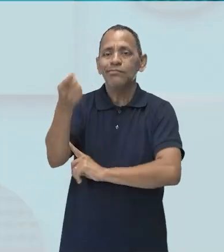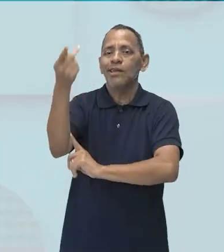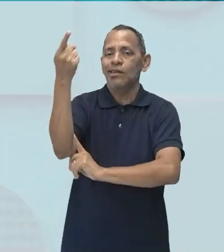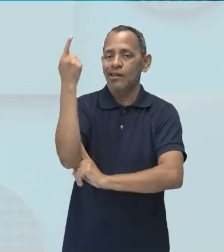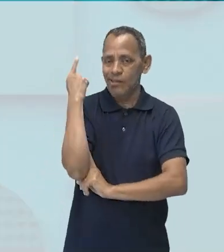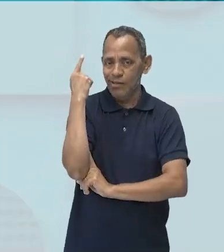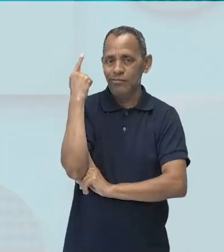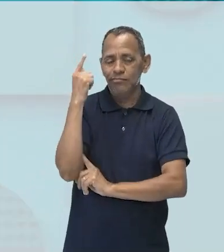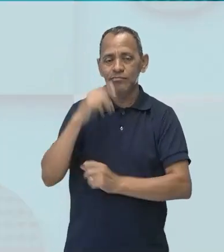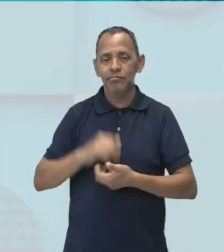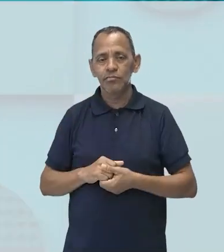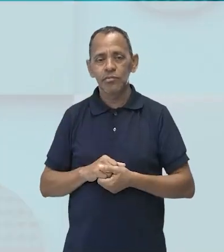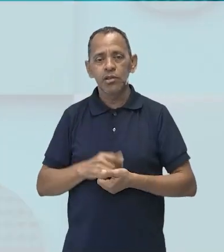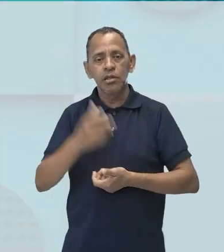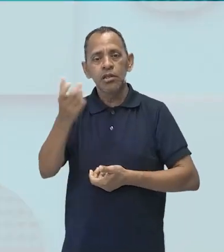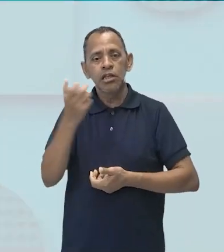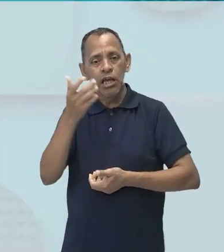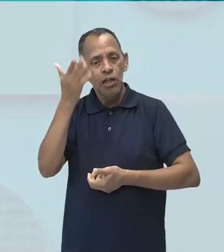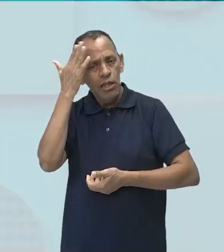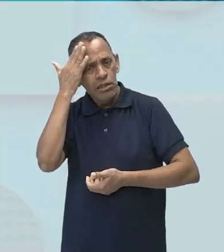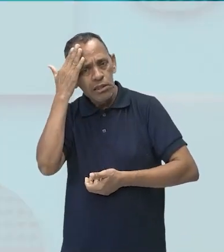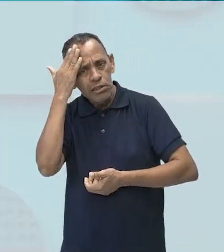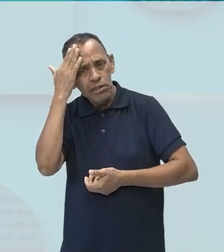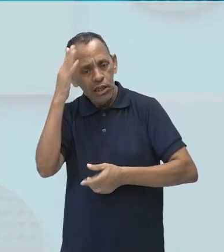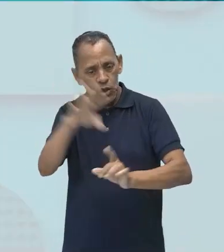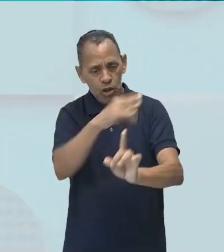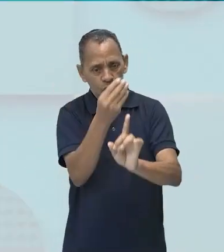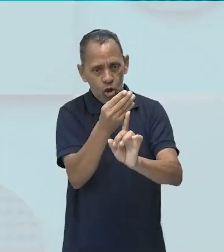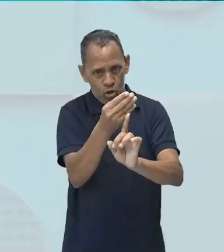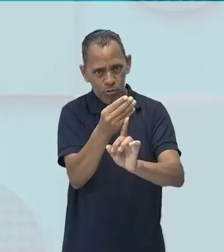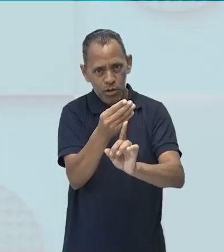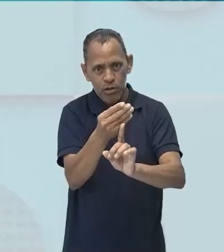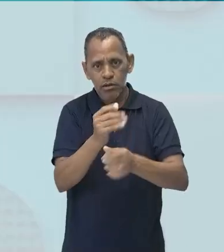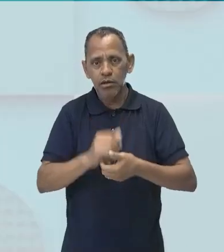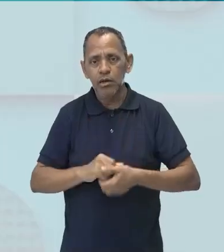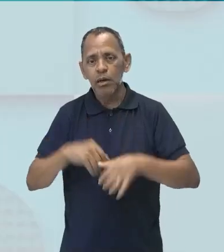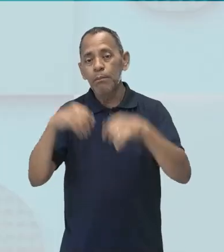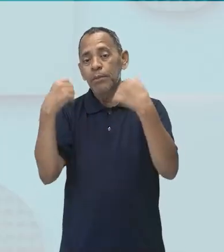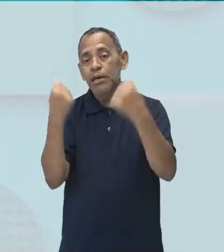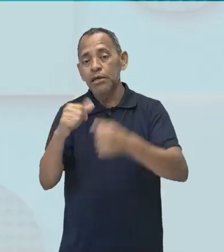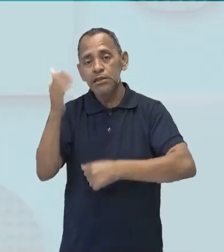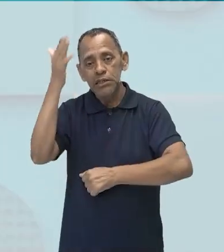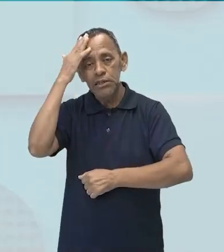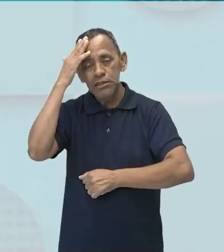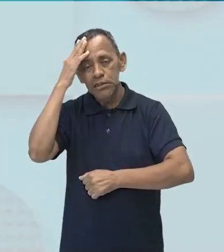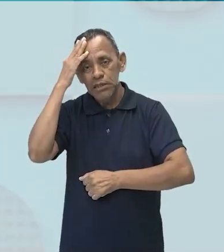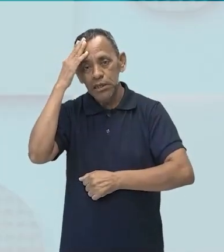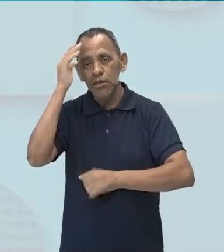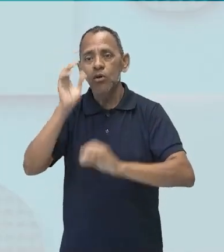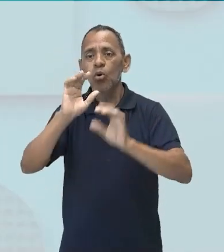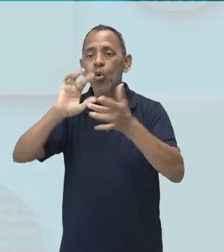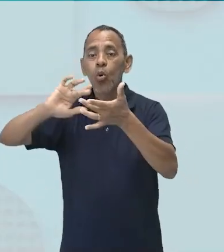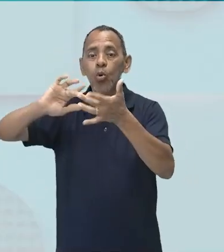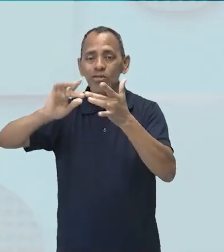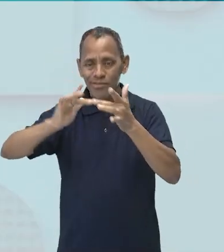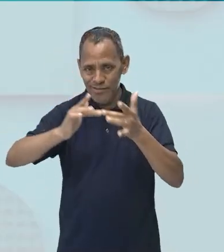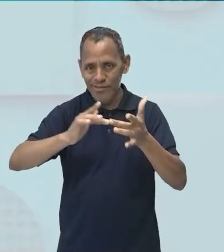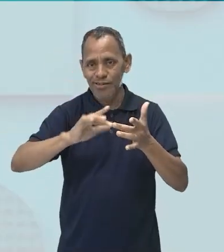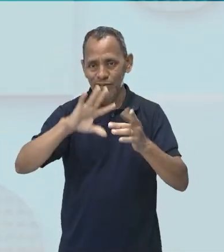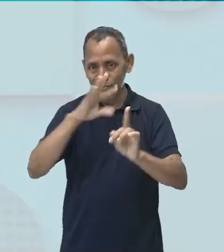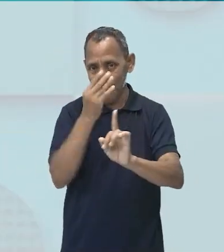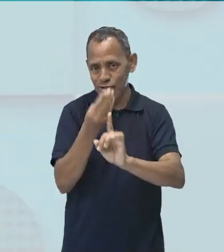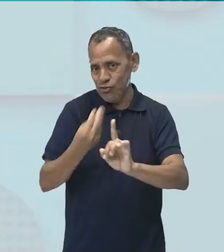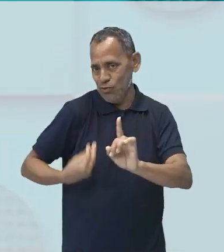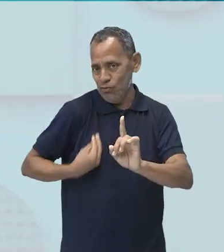período. Então, se eu quero entender uma obra de arte, eu tenho que entender o contexto que aquele artista estava